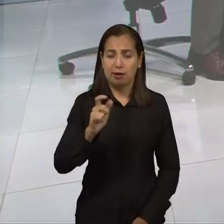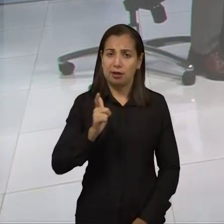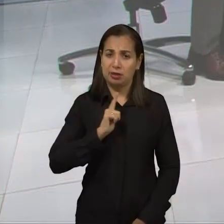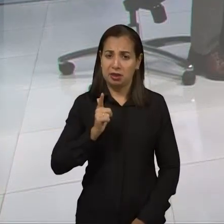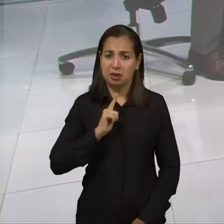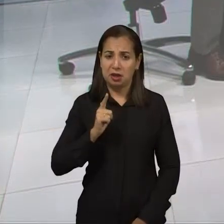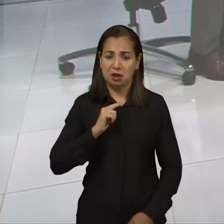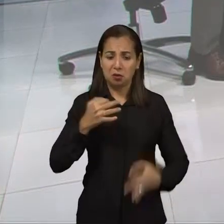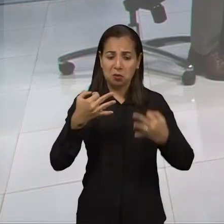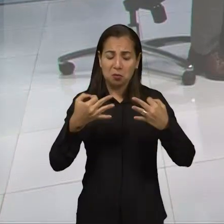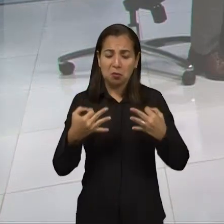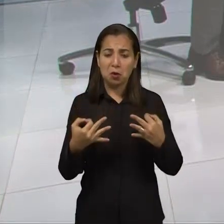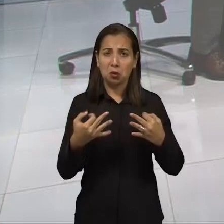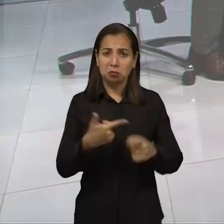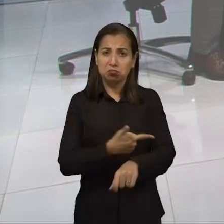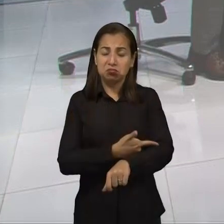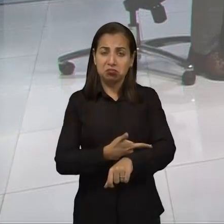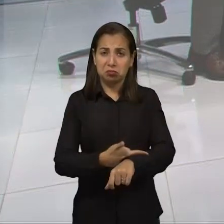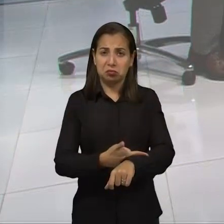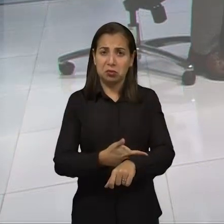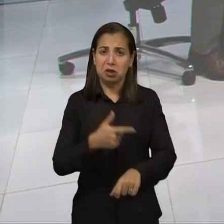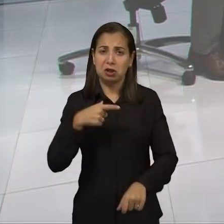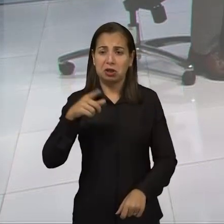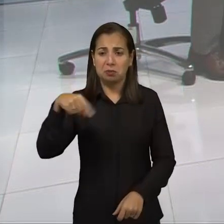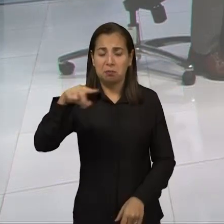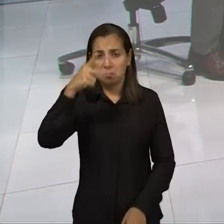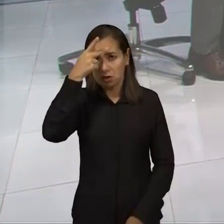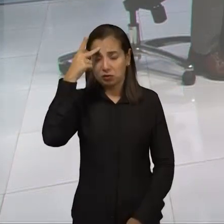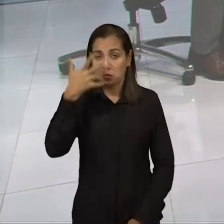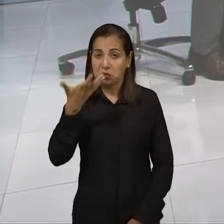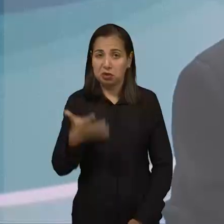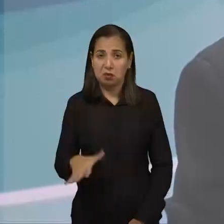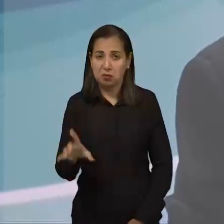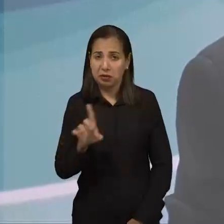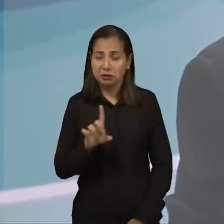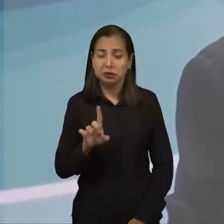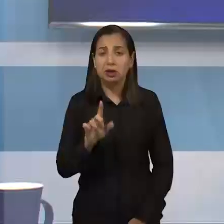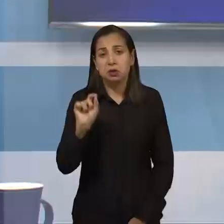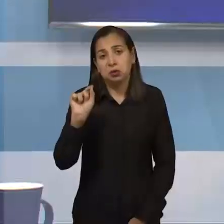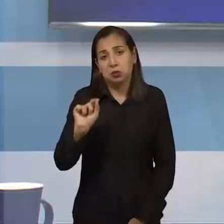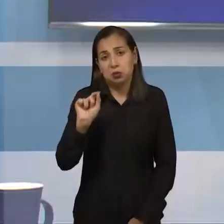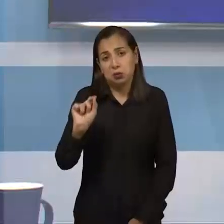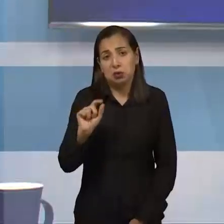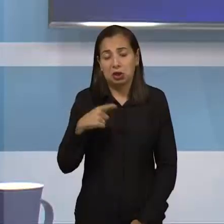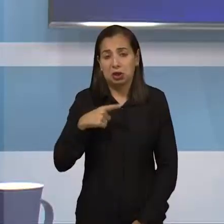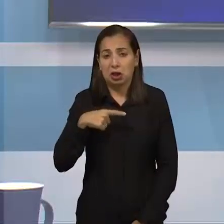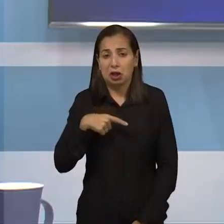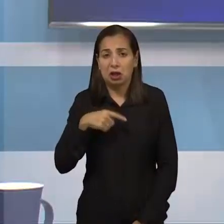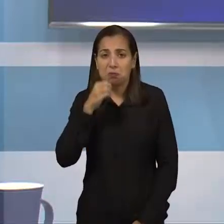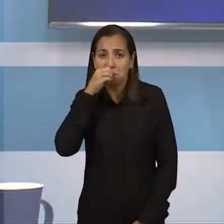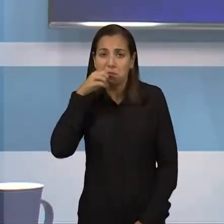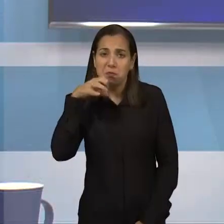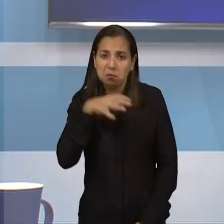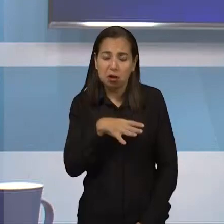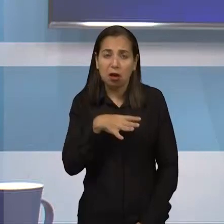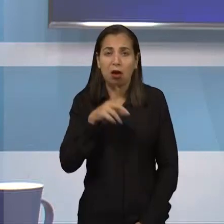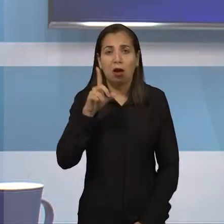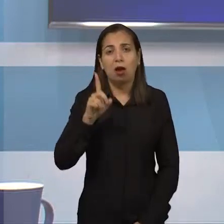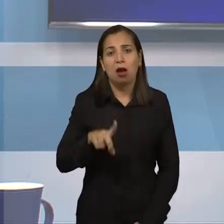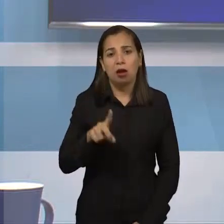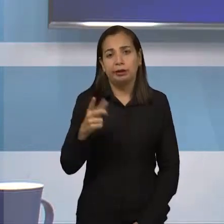que republicanamente é reprovável, seja por quais razões forem, mas é isso que eu tô são eles que